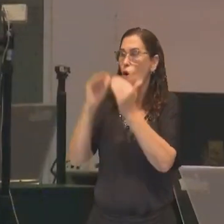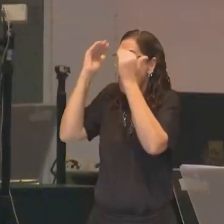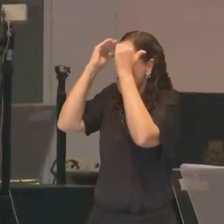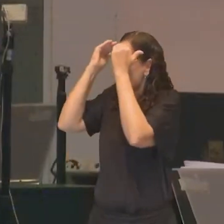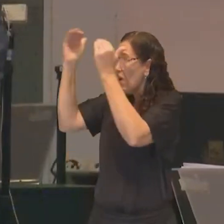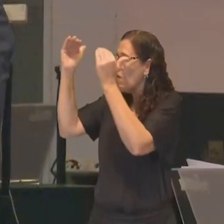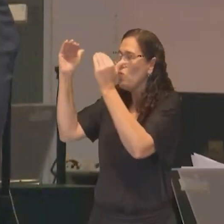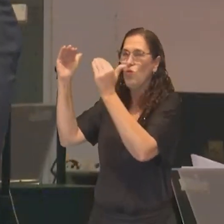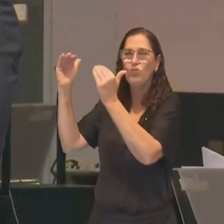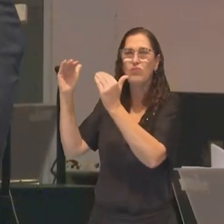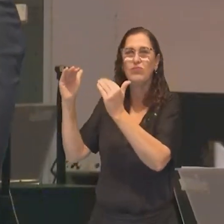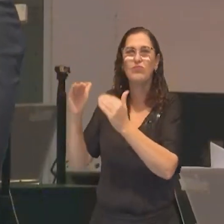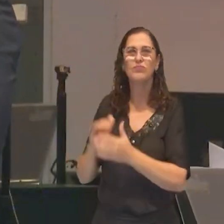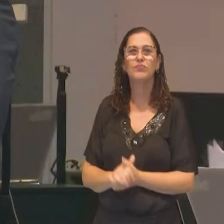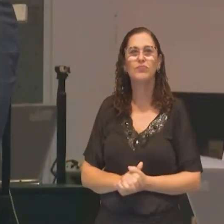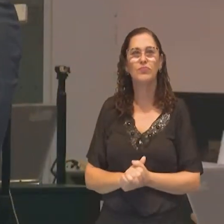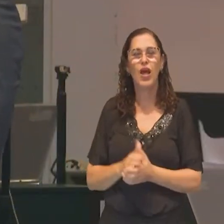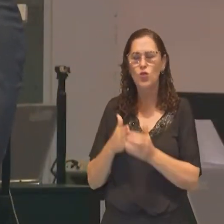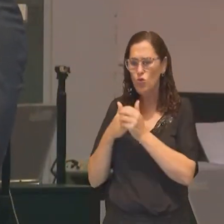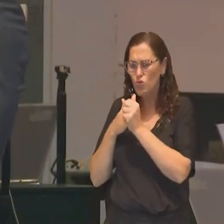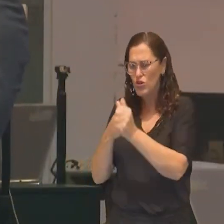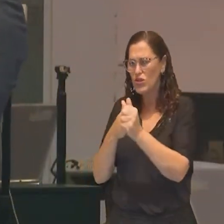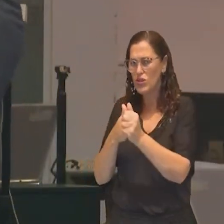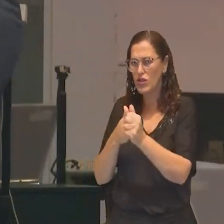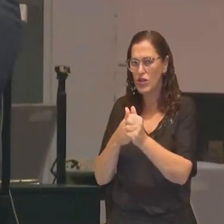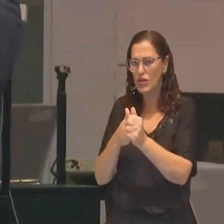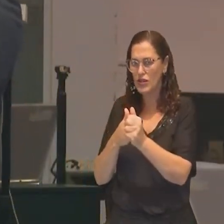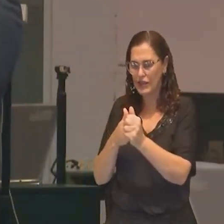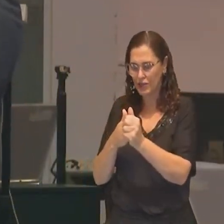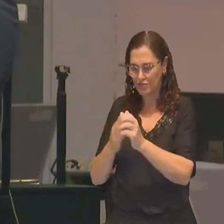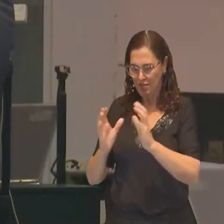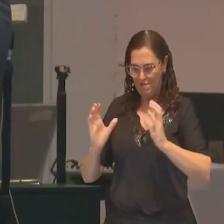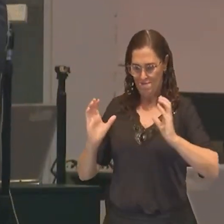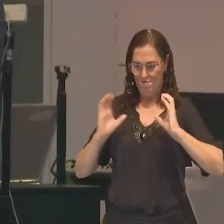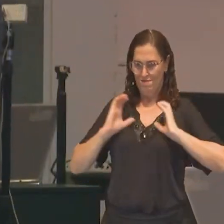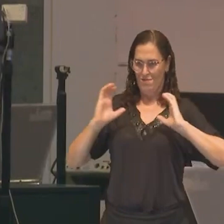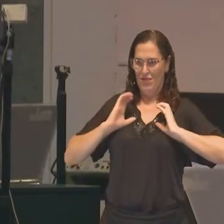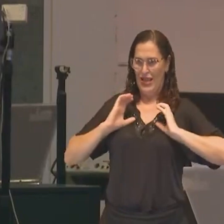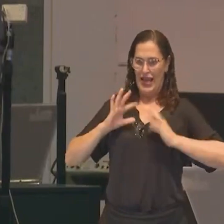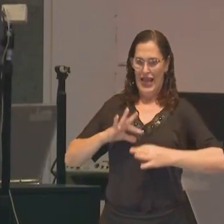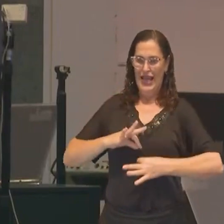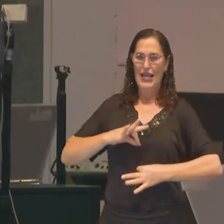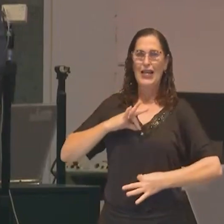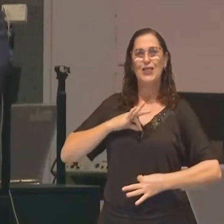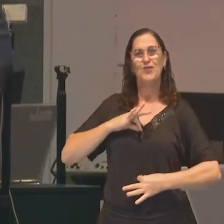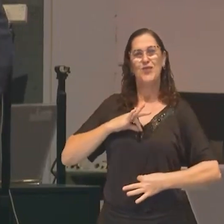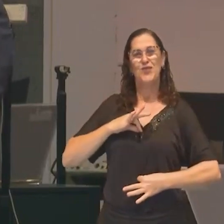temor, nos levando a uma riqueza espiritual.